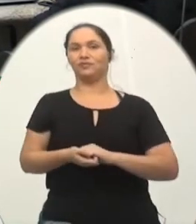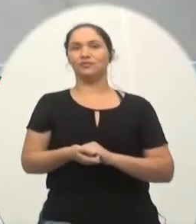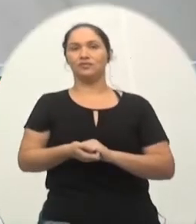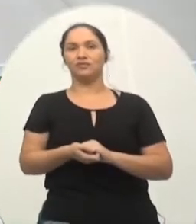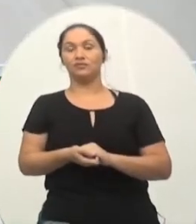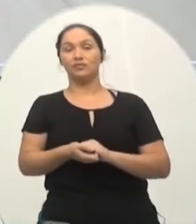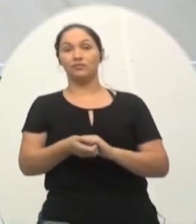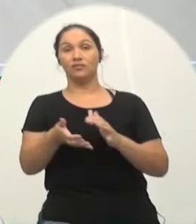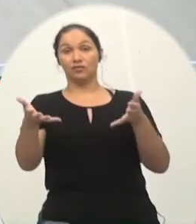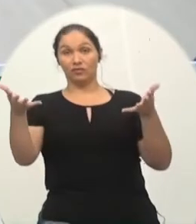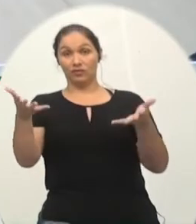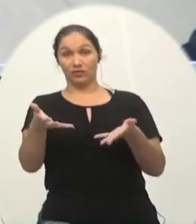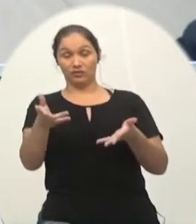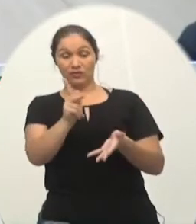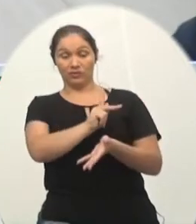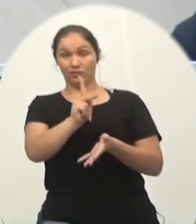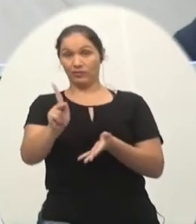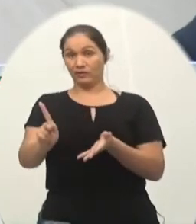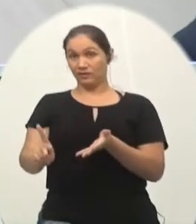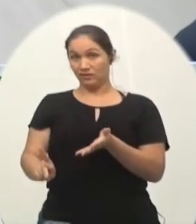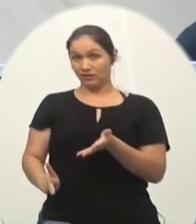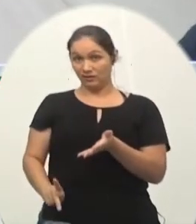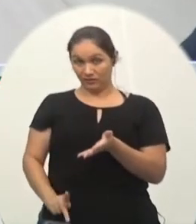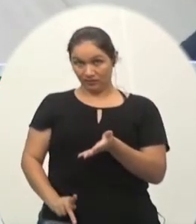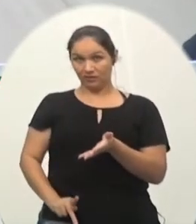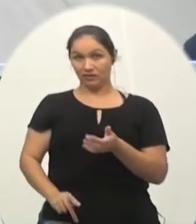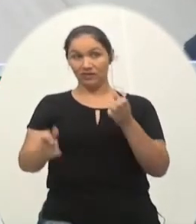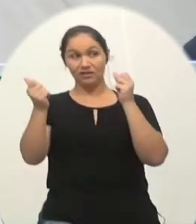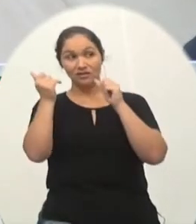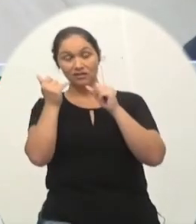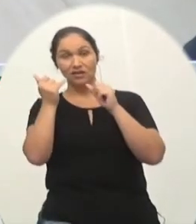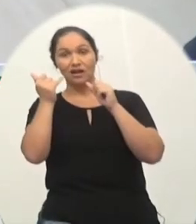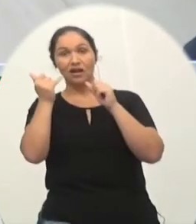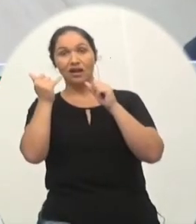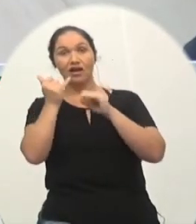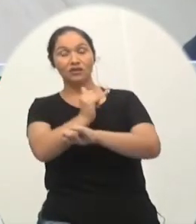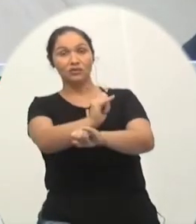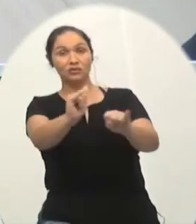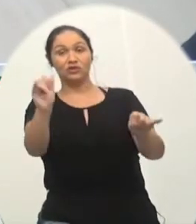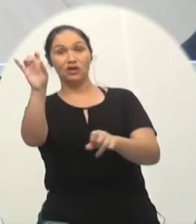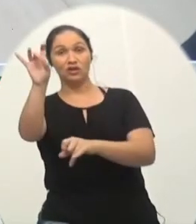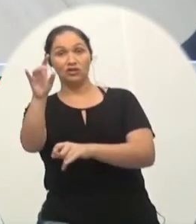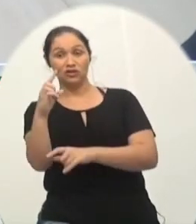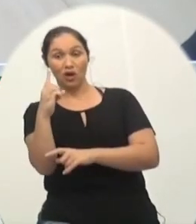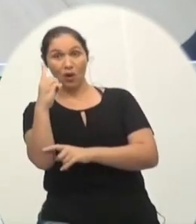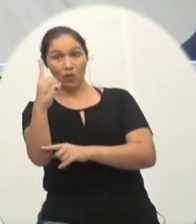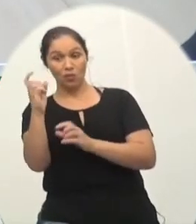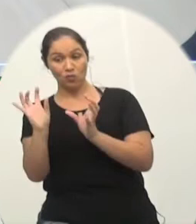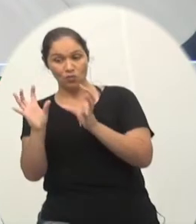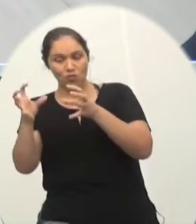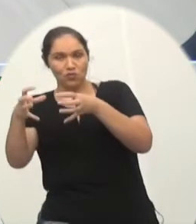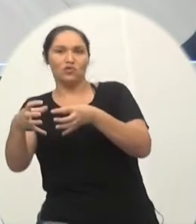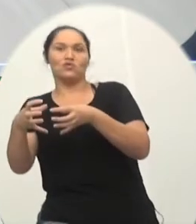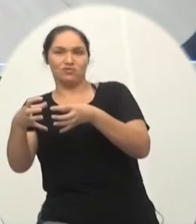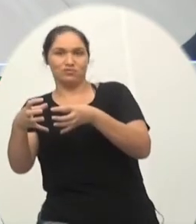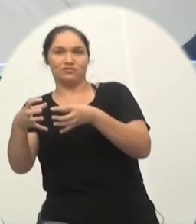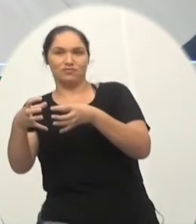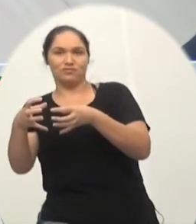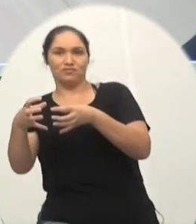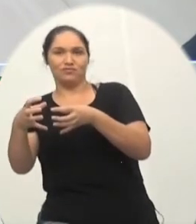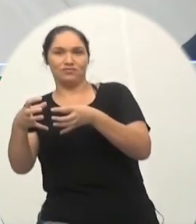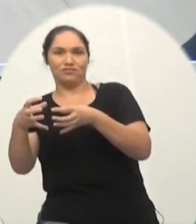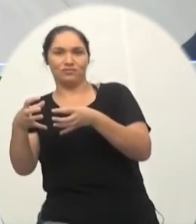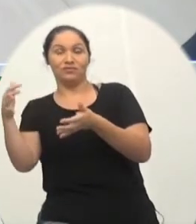Esta presidência comunica que recebeu a inscrição de apenas uma chapa, assim composta: presidente João Batista Belloli, vice-presidente